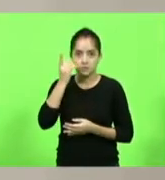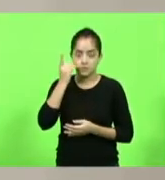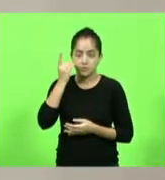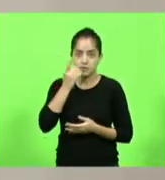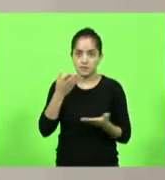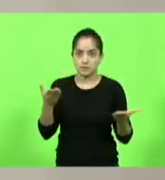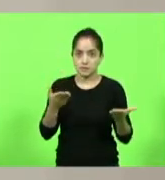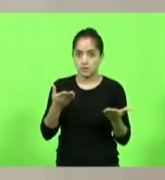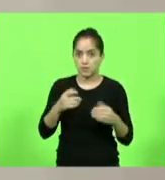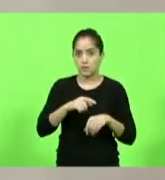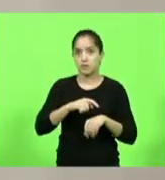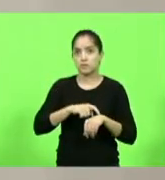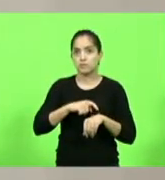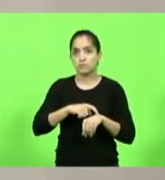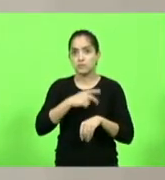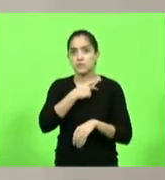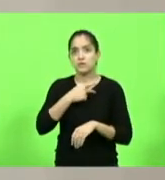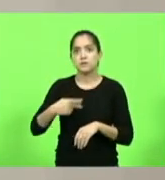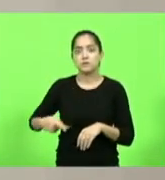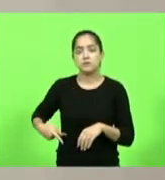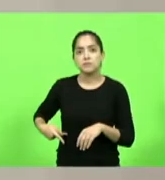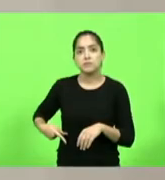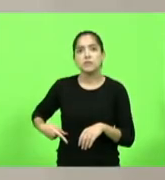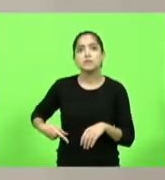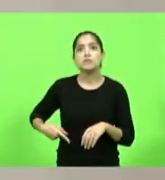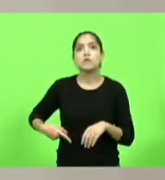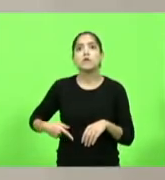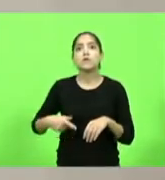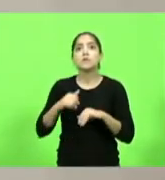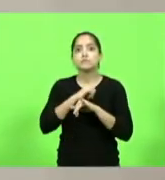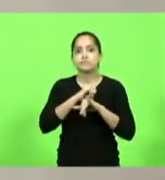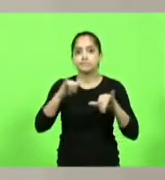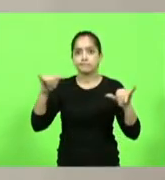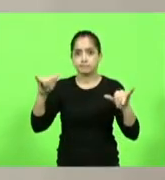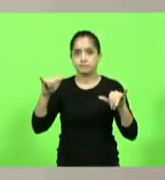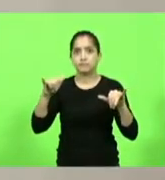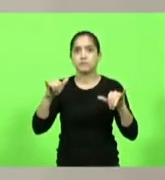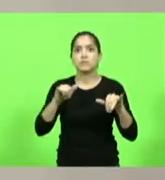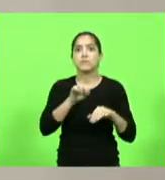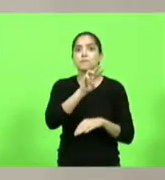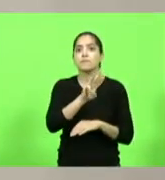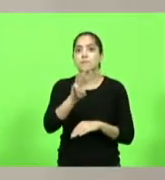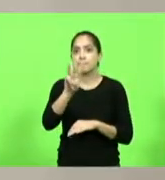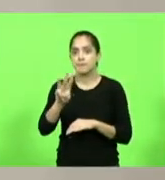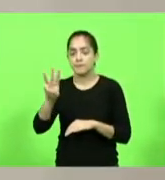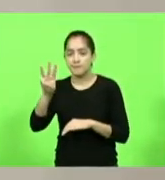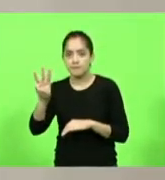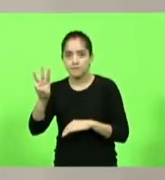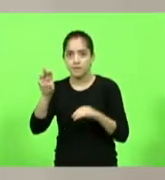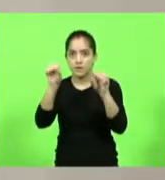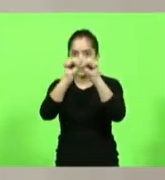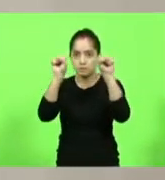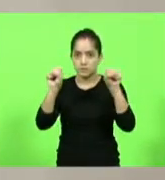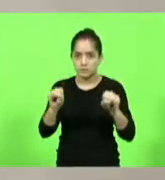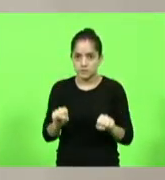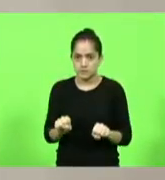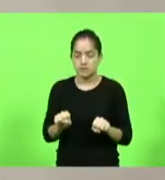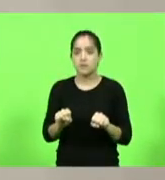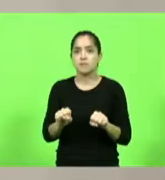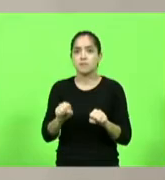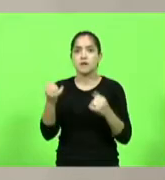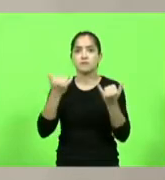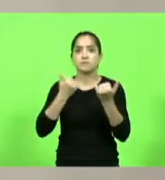neste momento, esta presidência faz o lançamento da Plataforma Digital do Sistema Eletrônico de Informações,